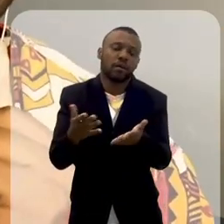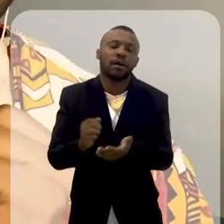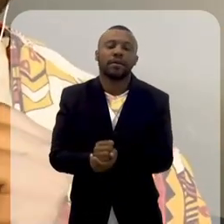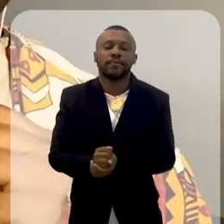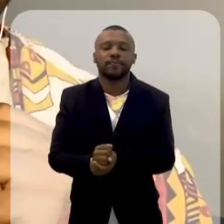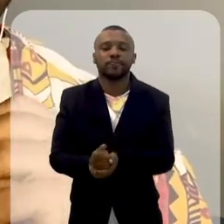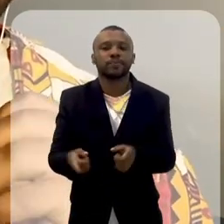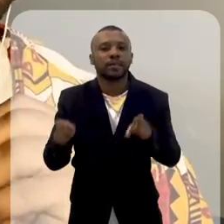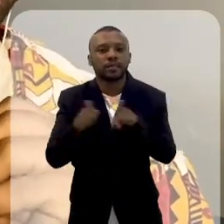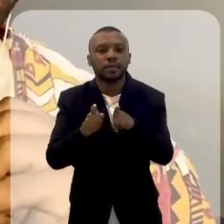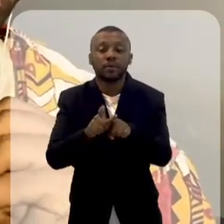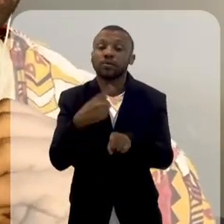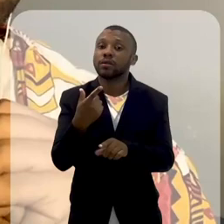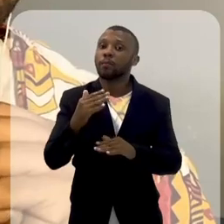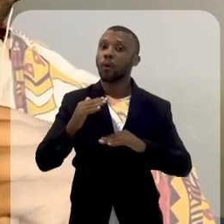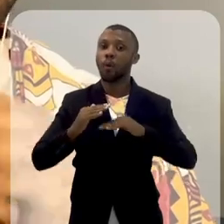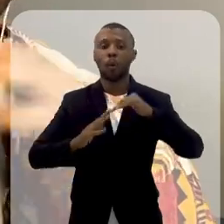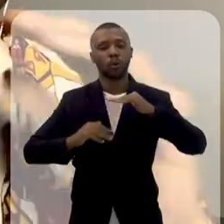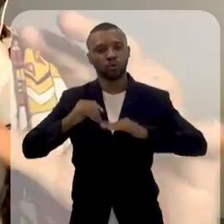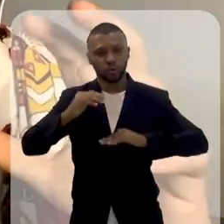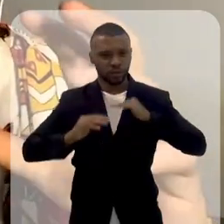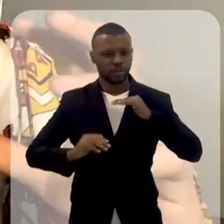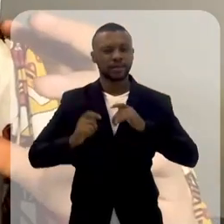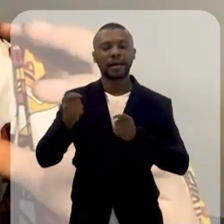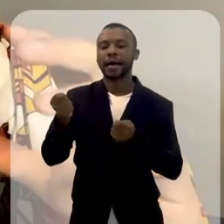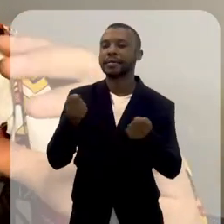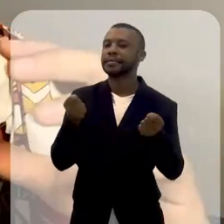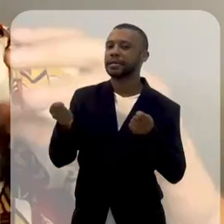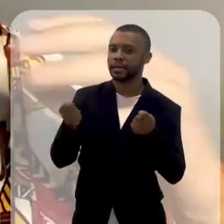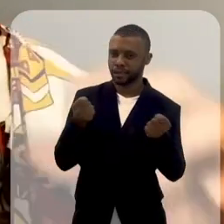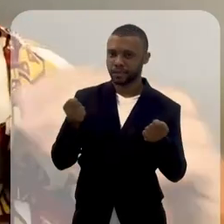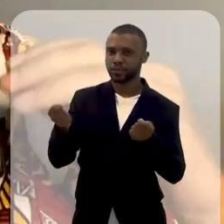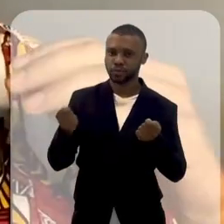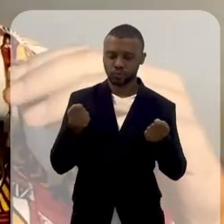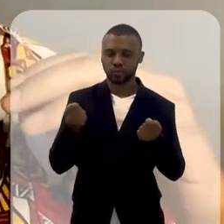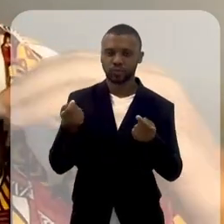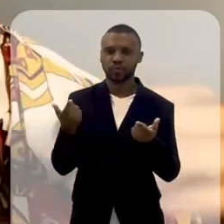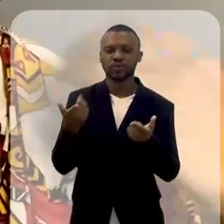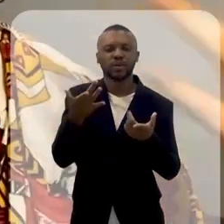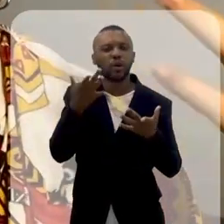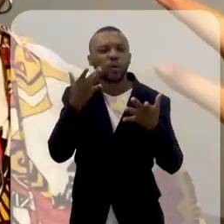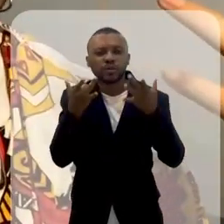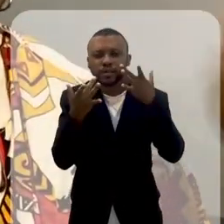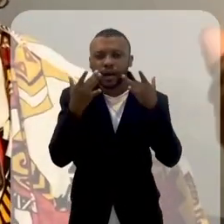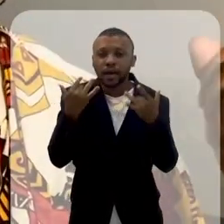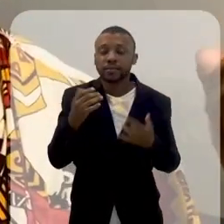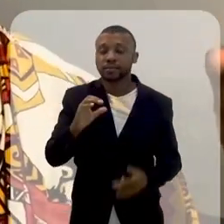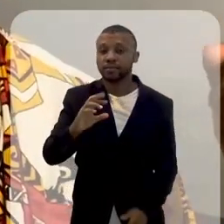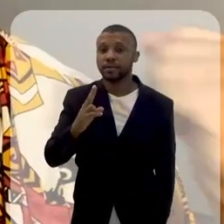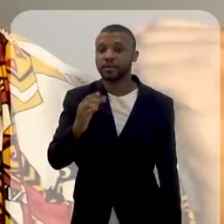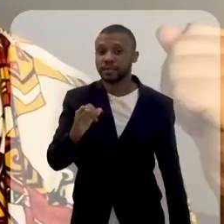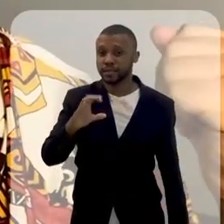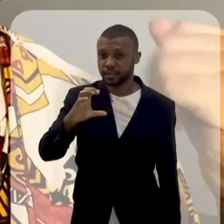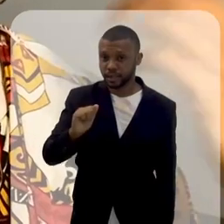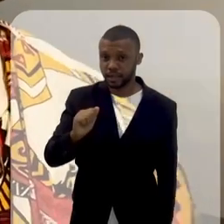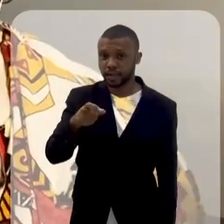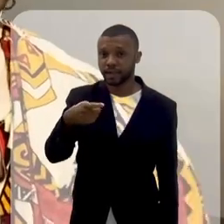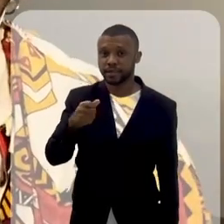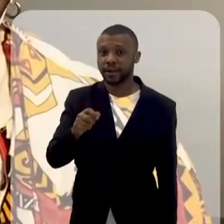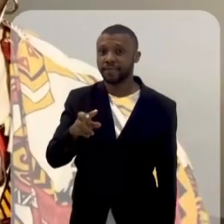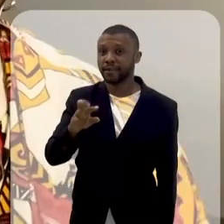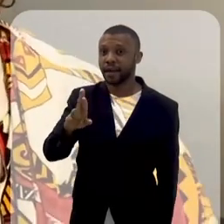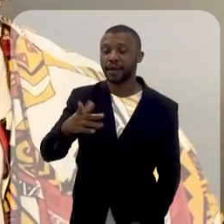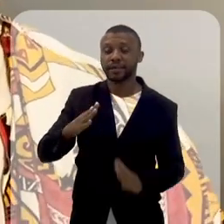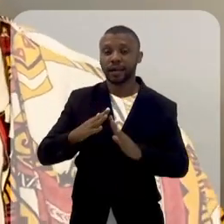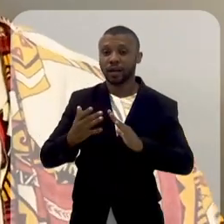agora. E além disso, a gente está construindo e está gerindo o